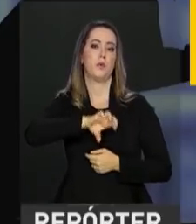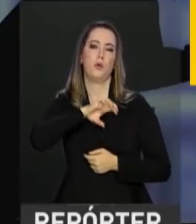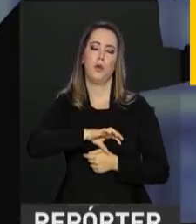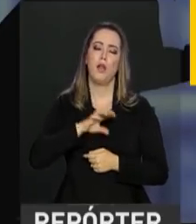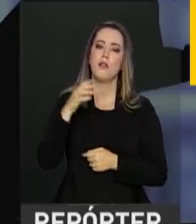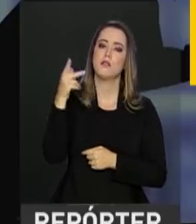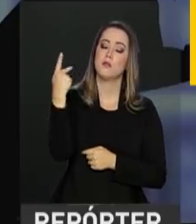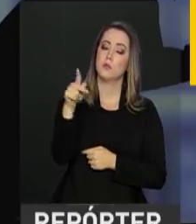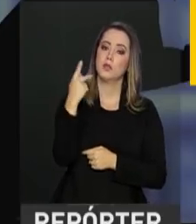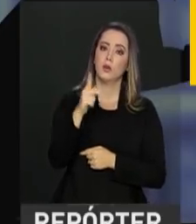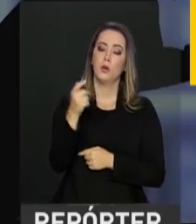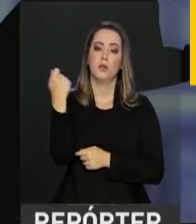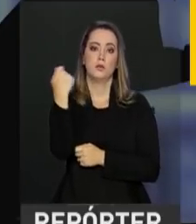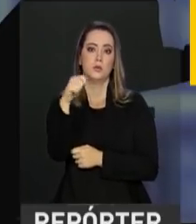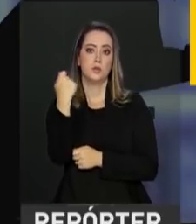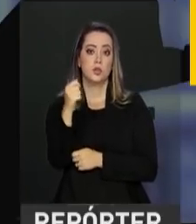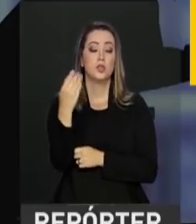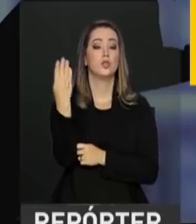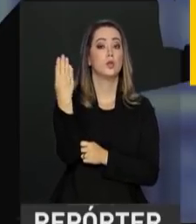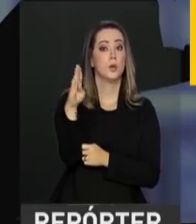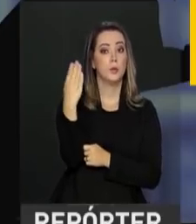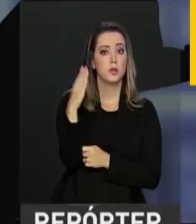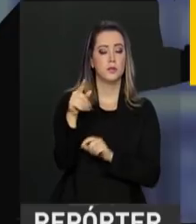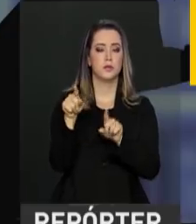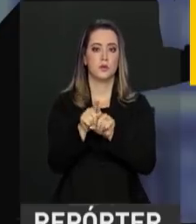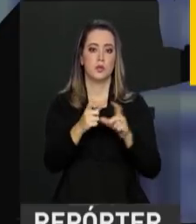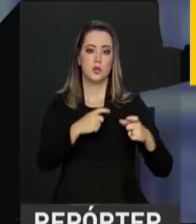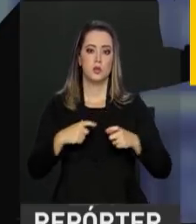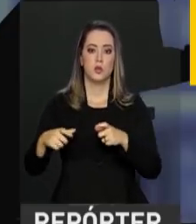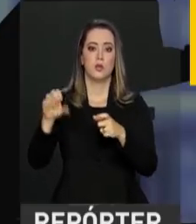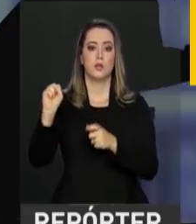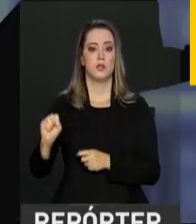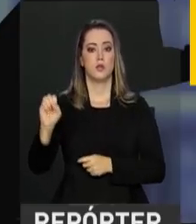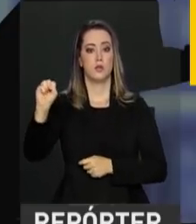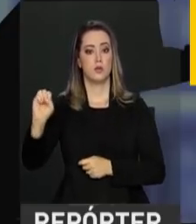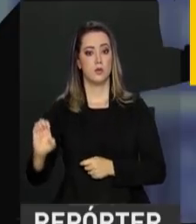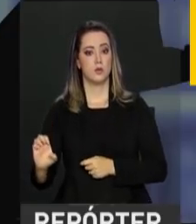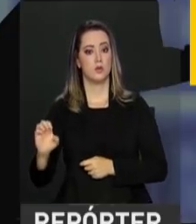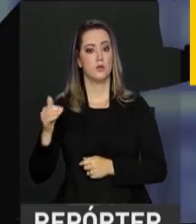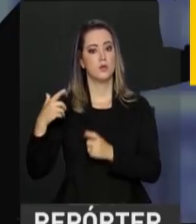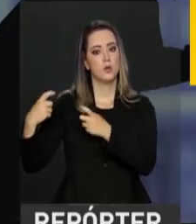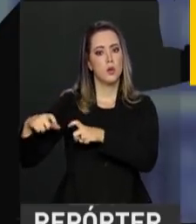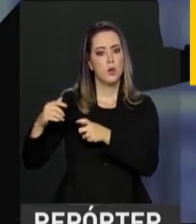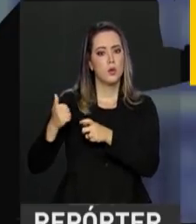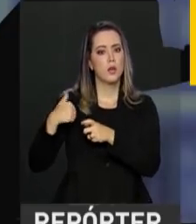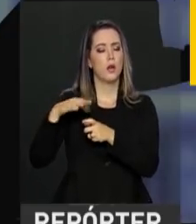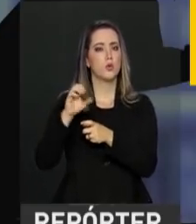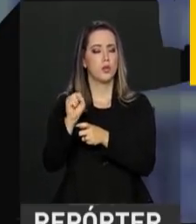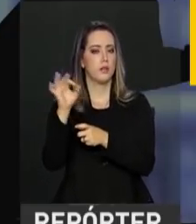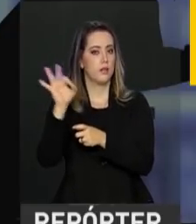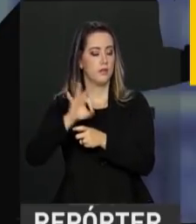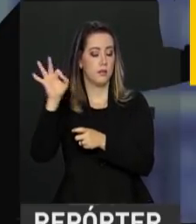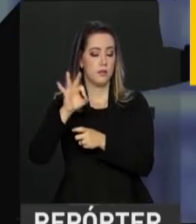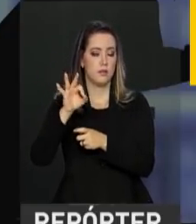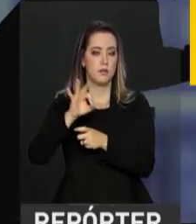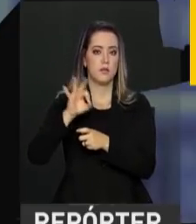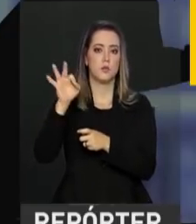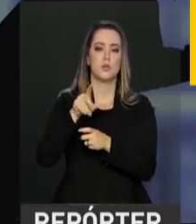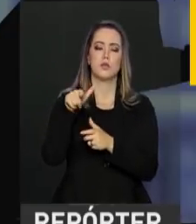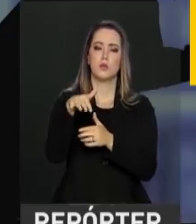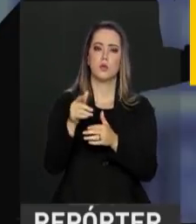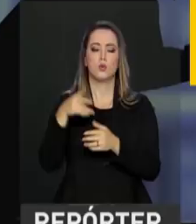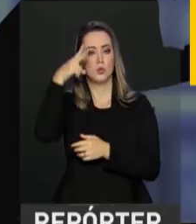paraguaios argentinos e bolivianos as regiões sul e sudeste são destino de quase 86% deles